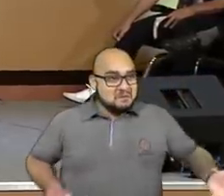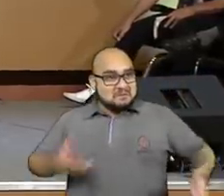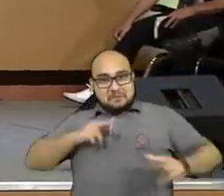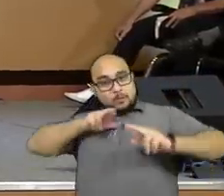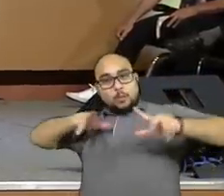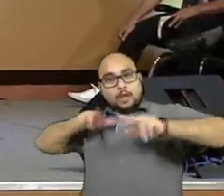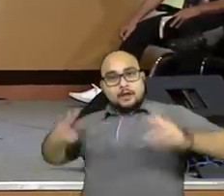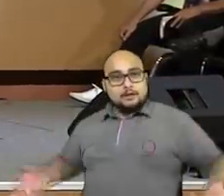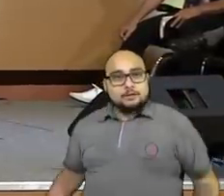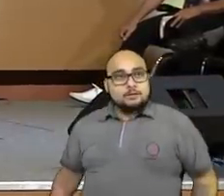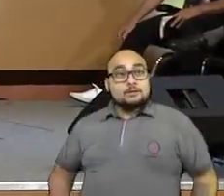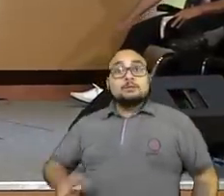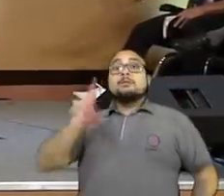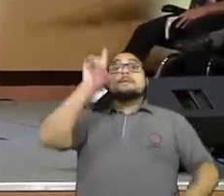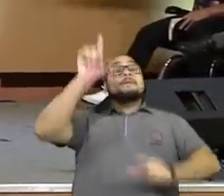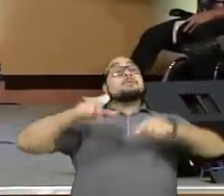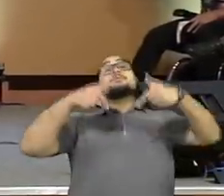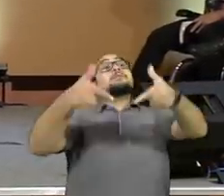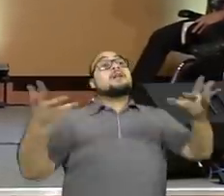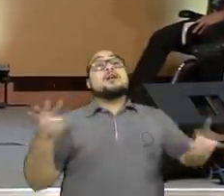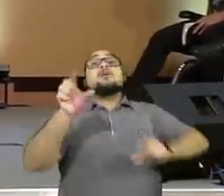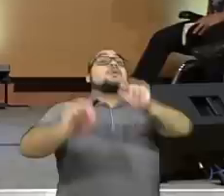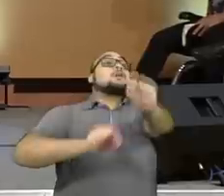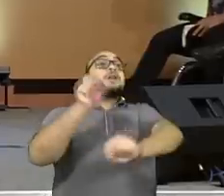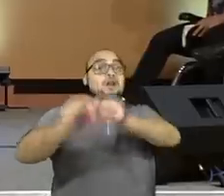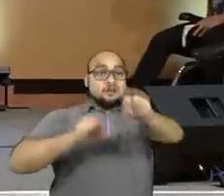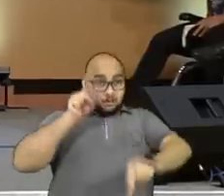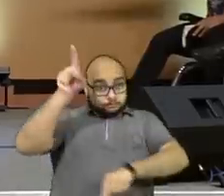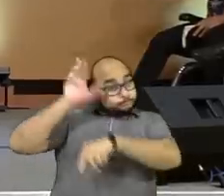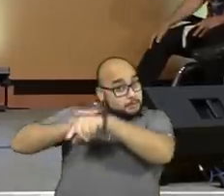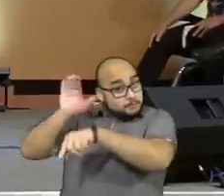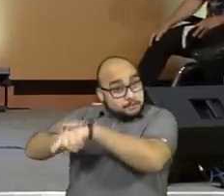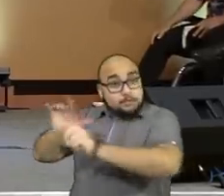fazer isso para que ele seja